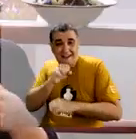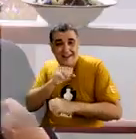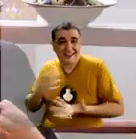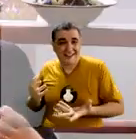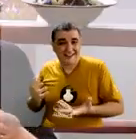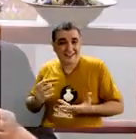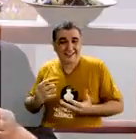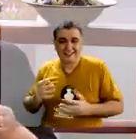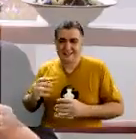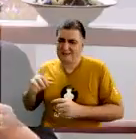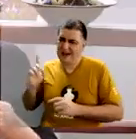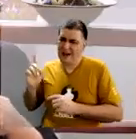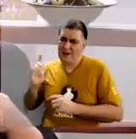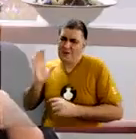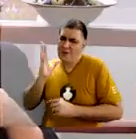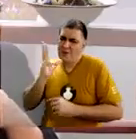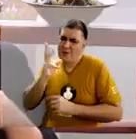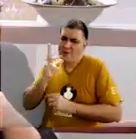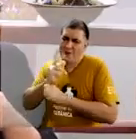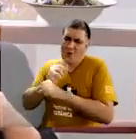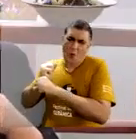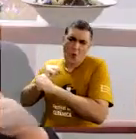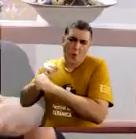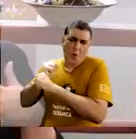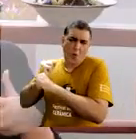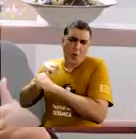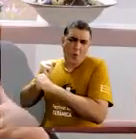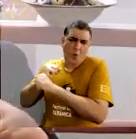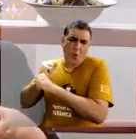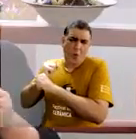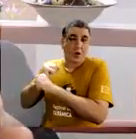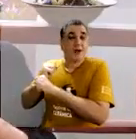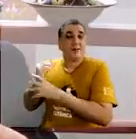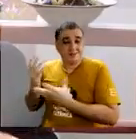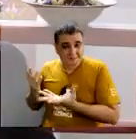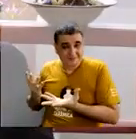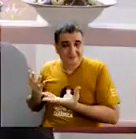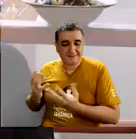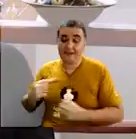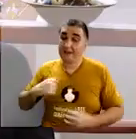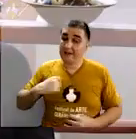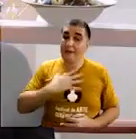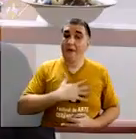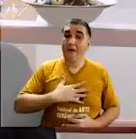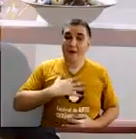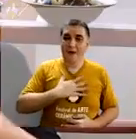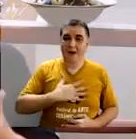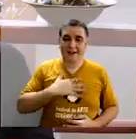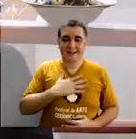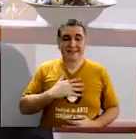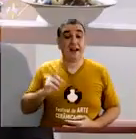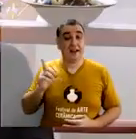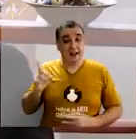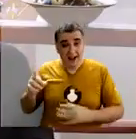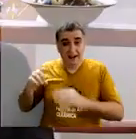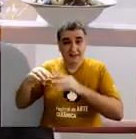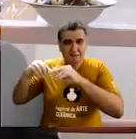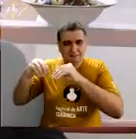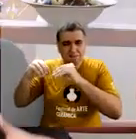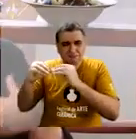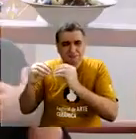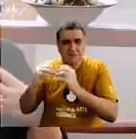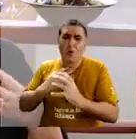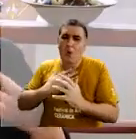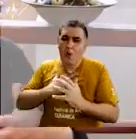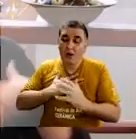a nossa relação com a cerâmica é muito mais de uma paixão pelo material, pelas possibilidades que ele nos dá,